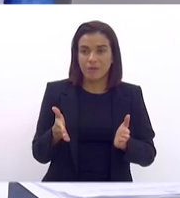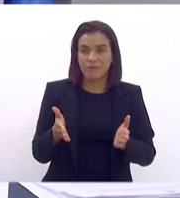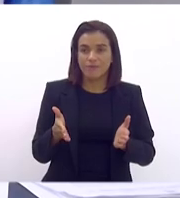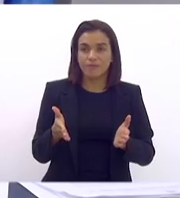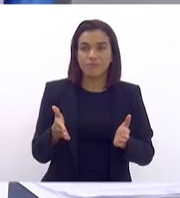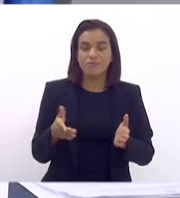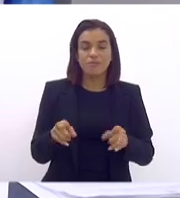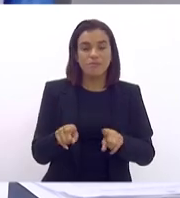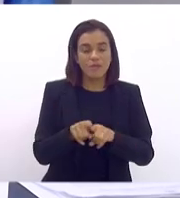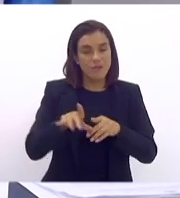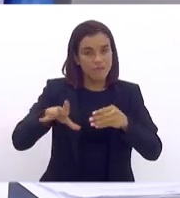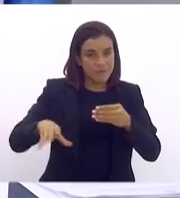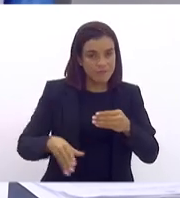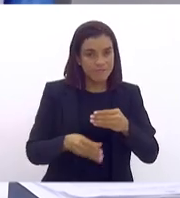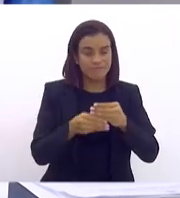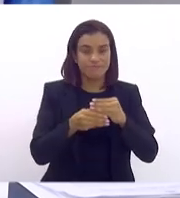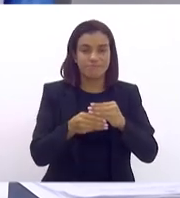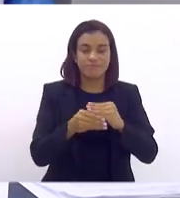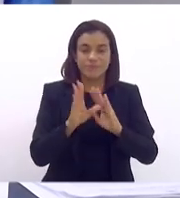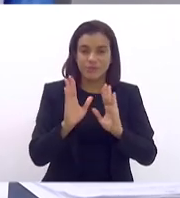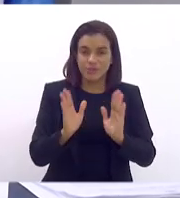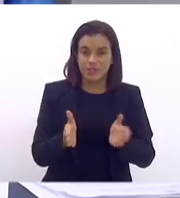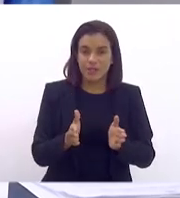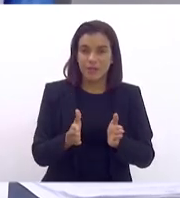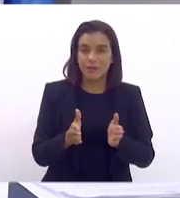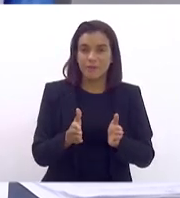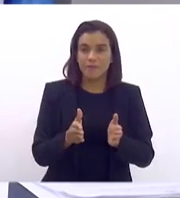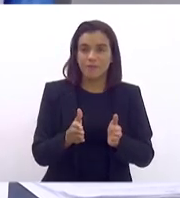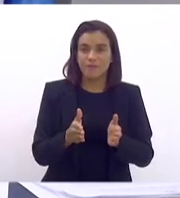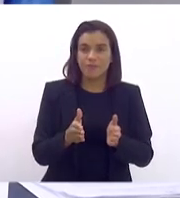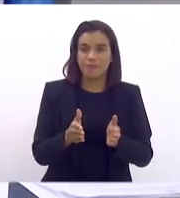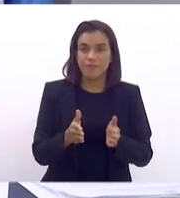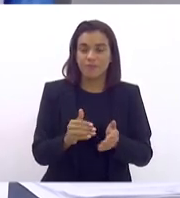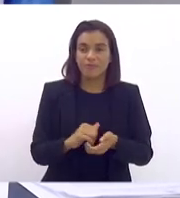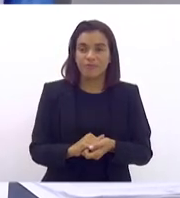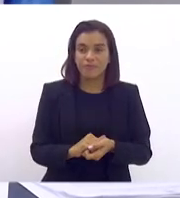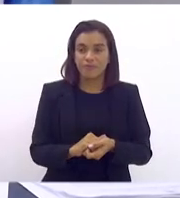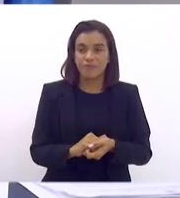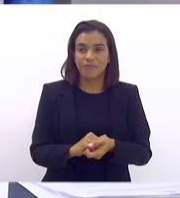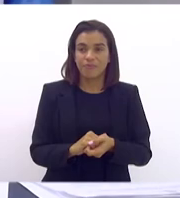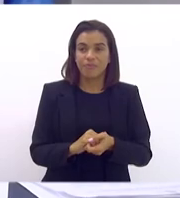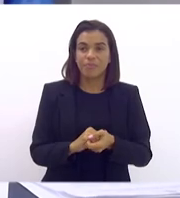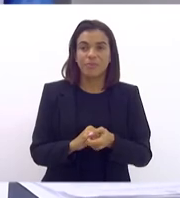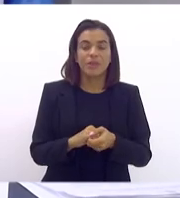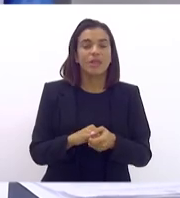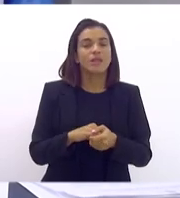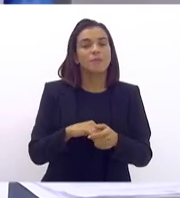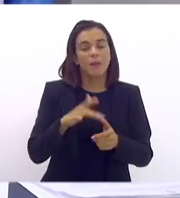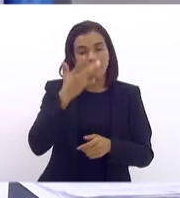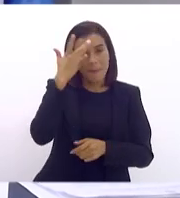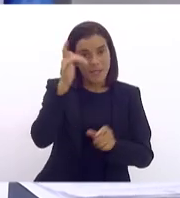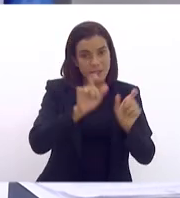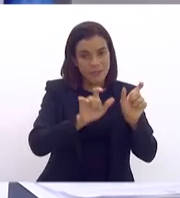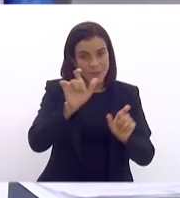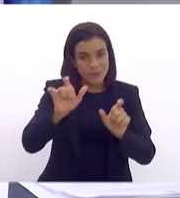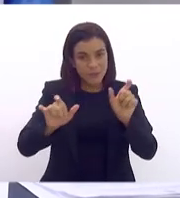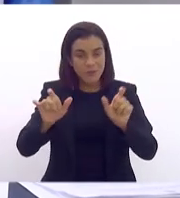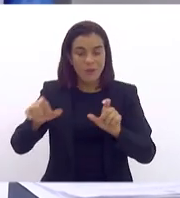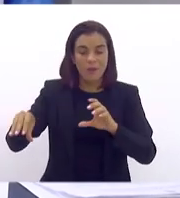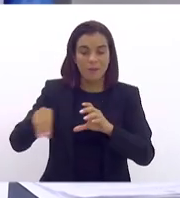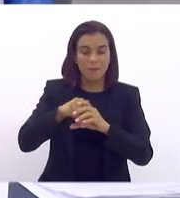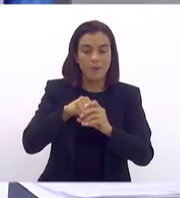e reiterados diversas vezes, inclusive com próprios integrantes da Polícia